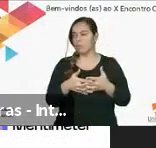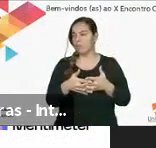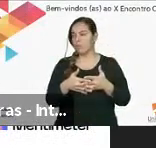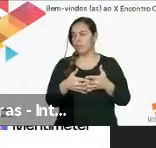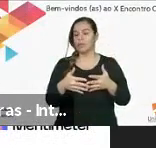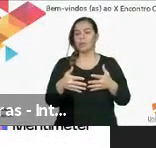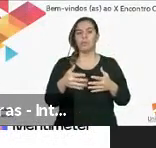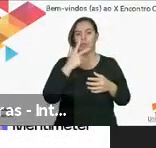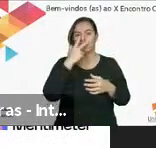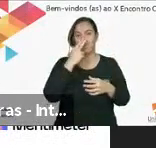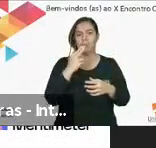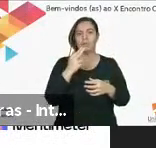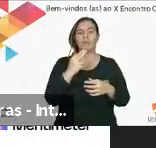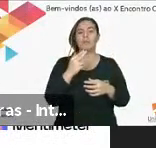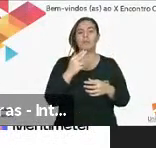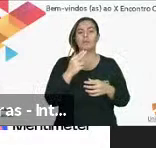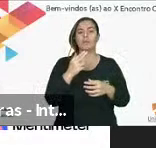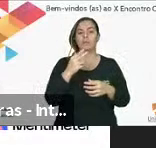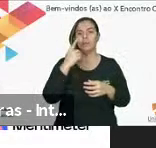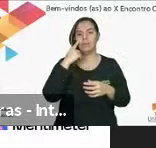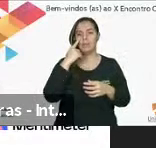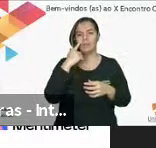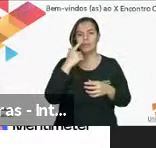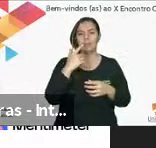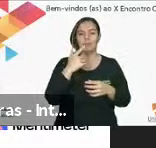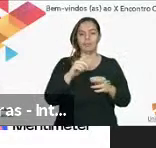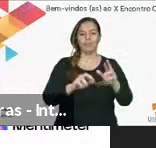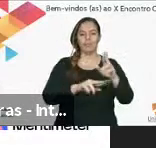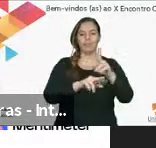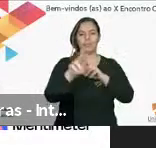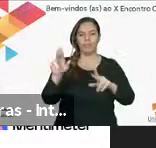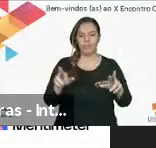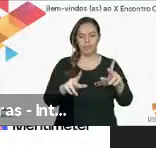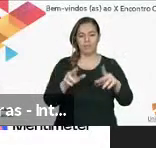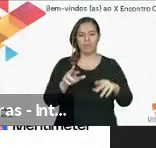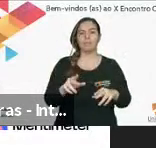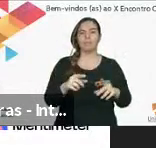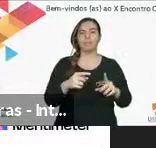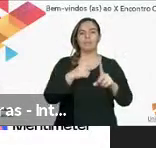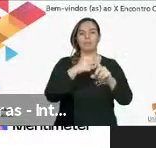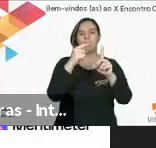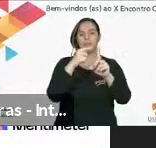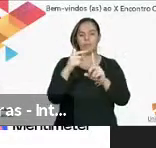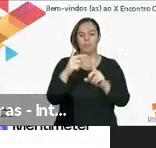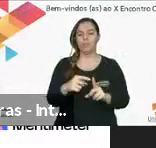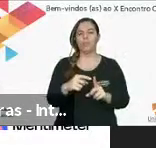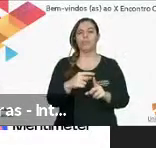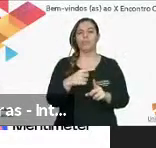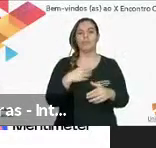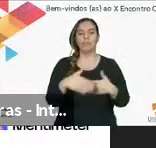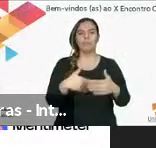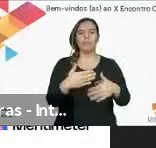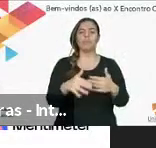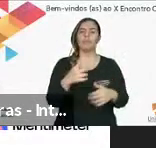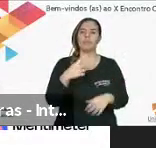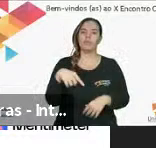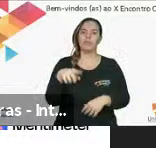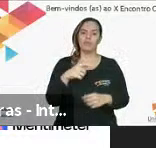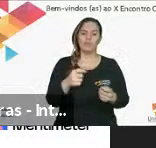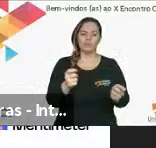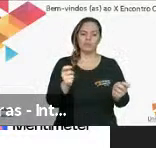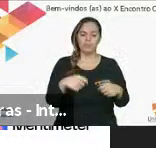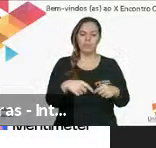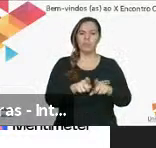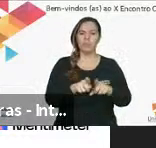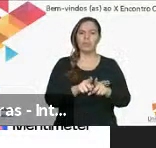por exemplo, dessas diferentes percursos, a gente pode, por exemplo,